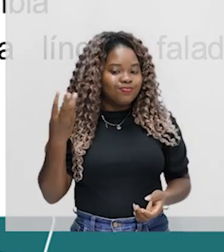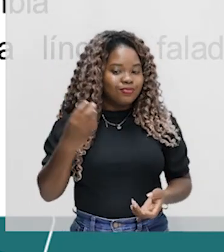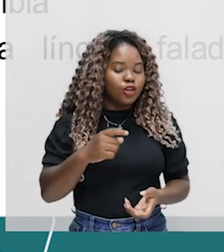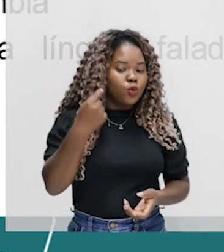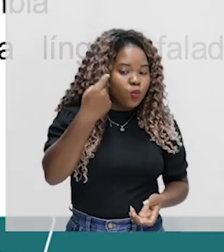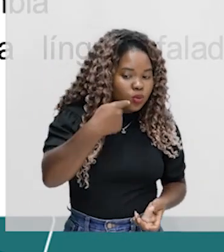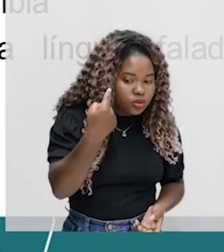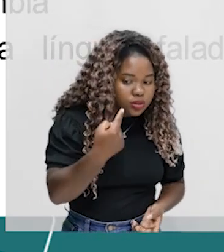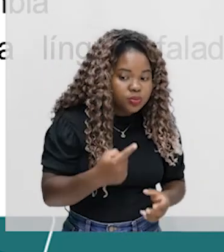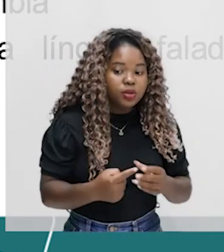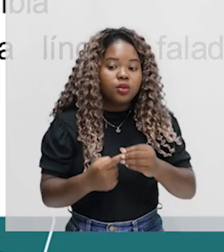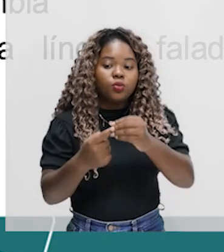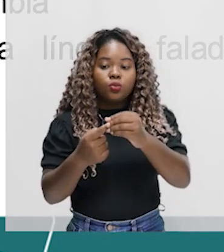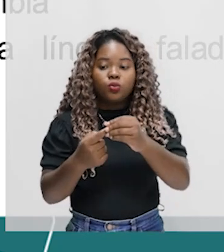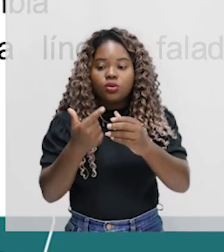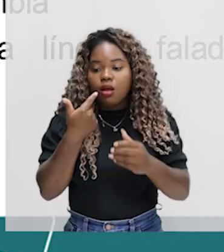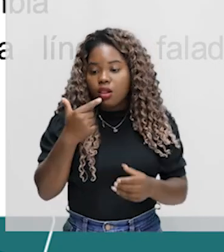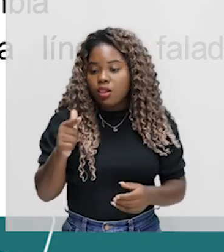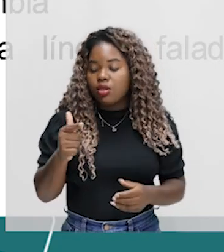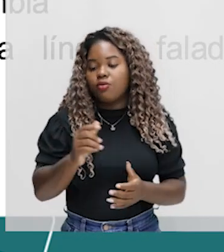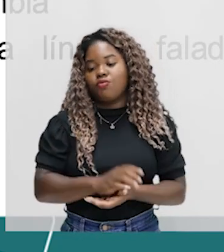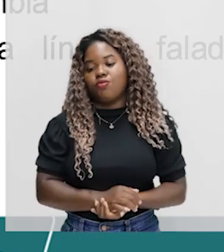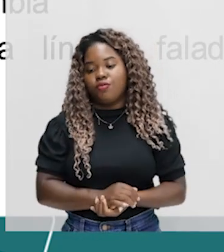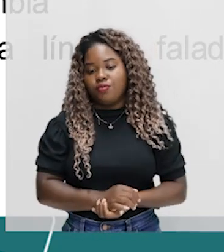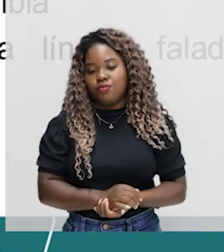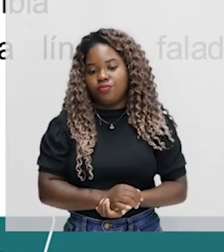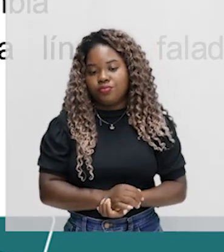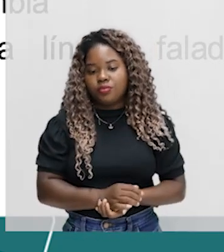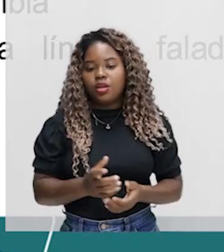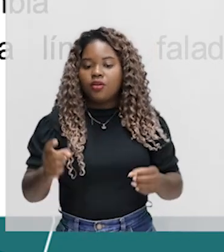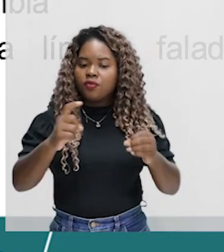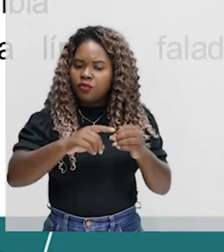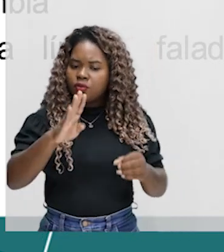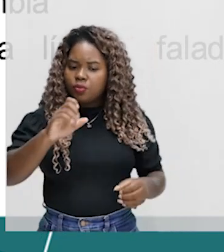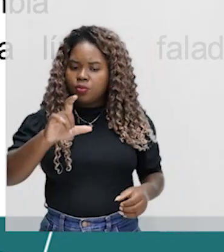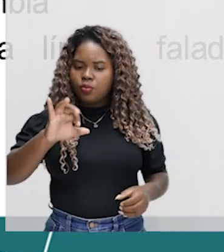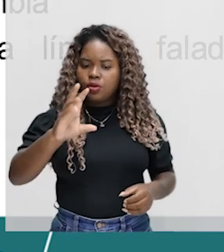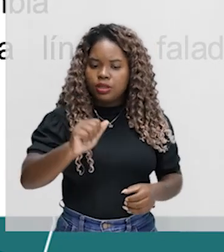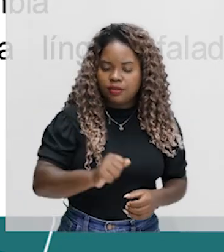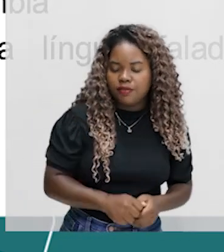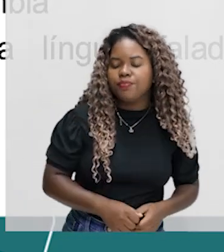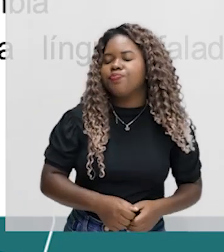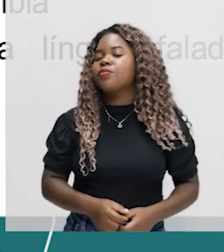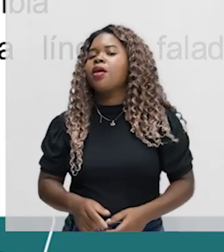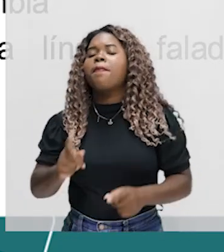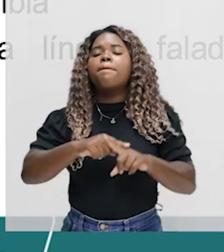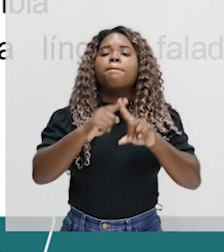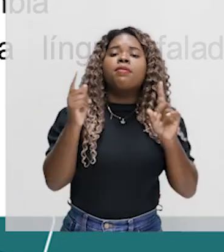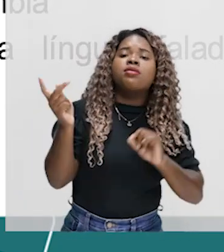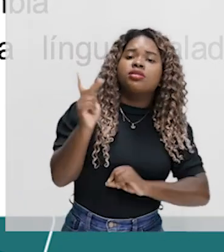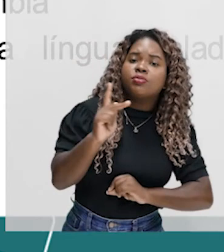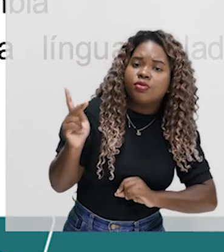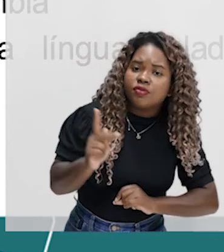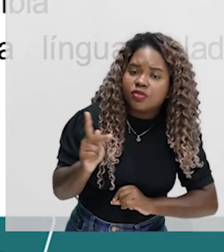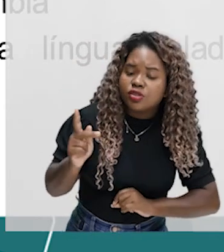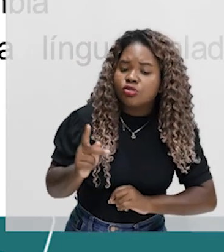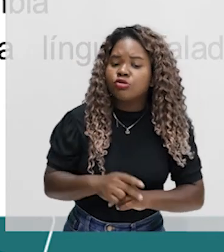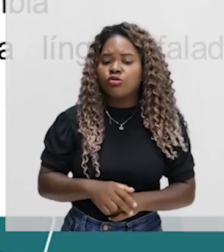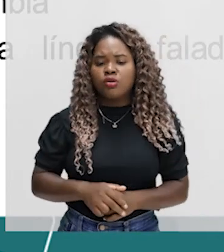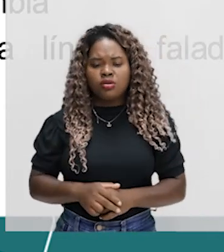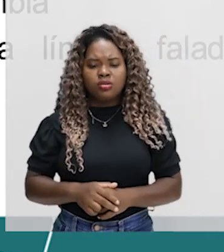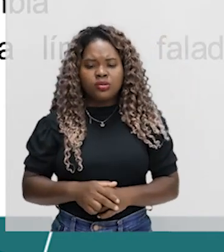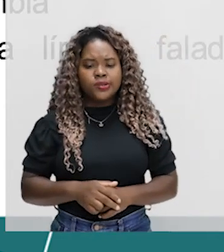espanhol é o único idioma oficial. Aí eu vou voltar rapidinho aqui na Bolívia. Mas, professora, na Bolívia não se